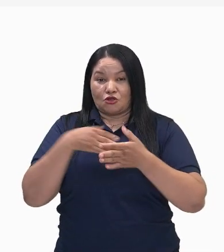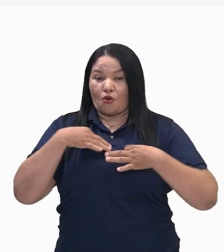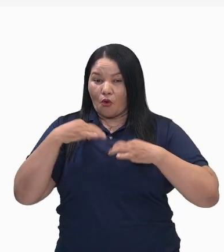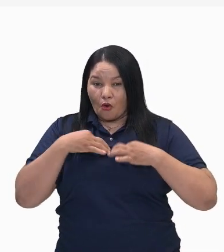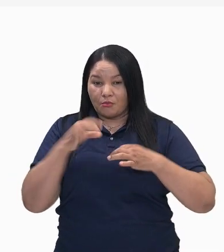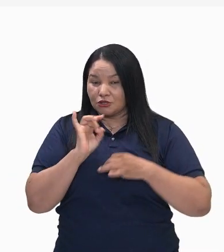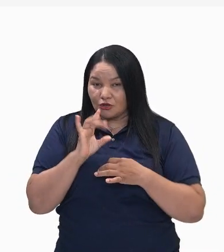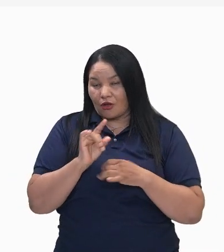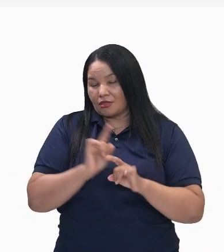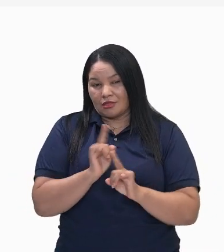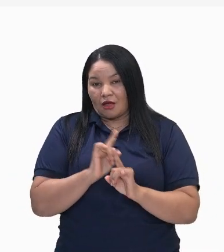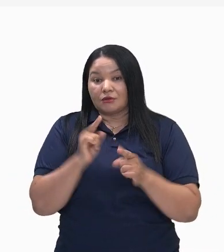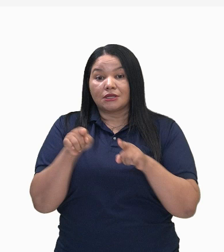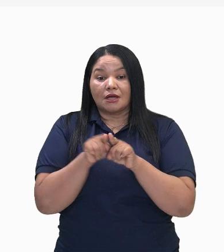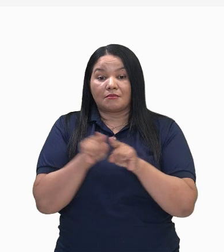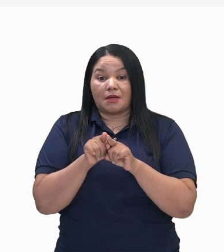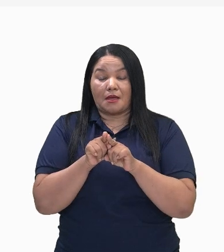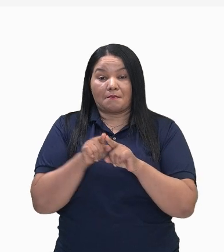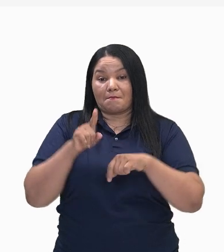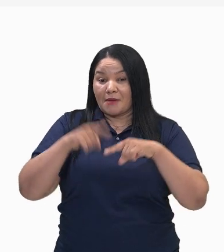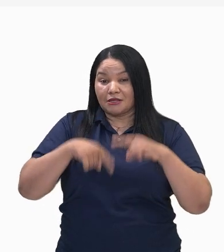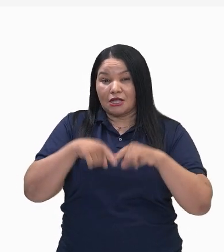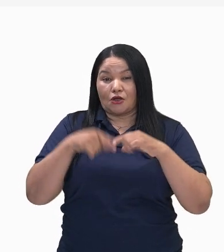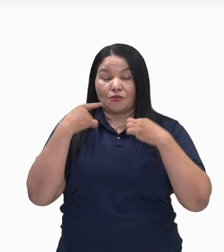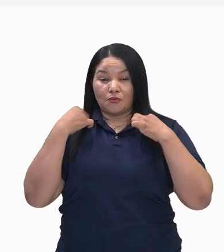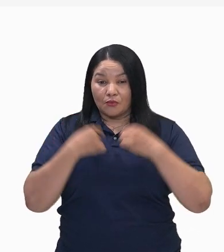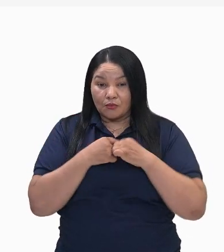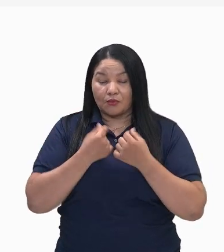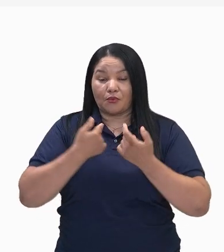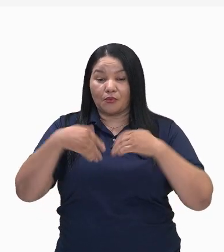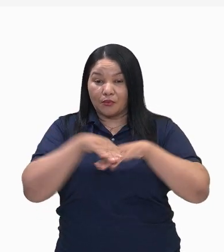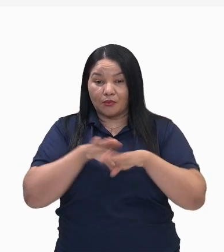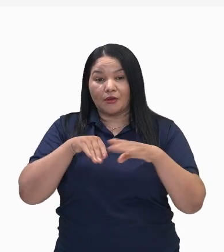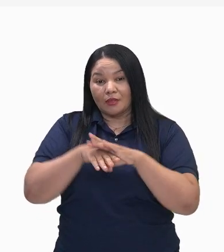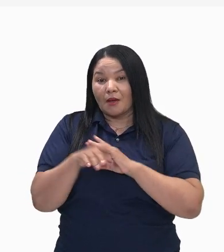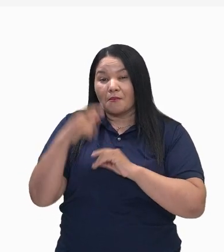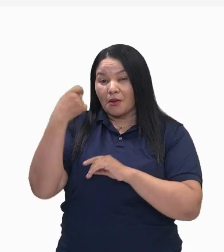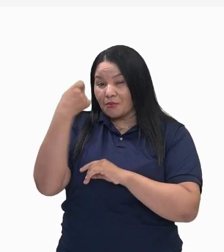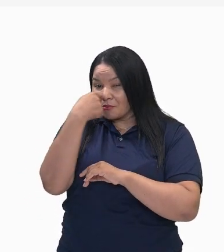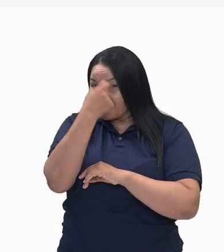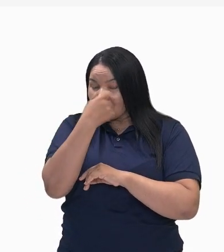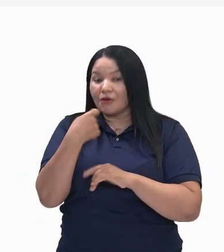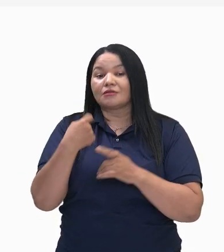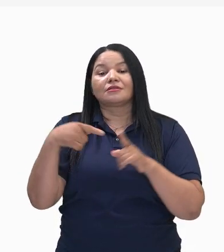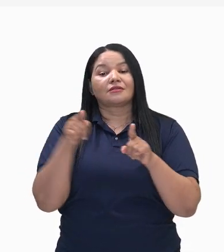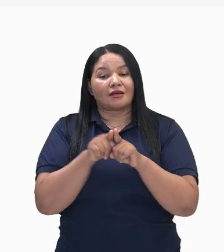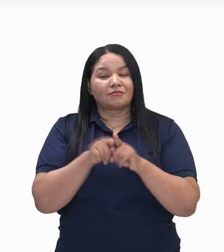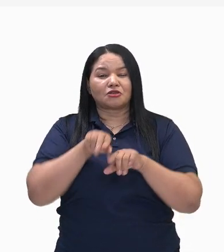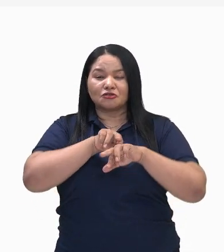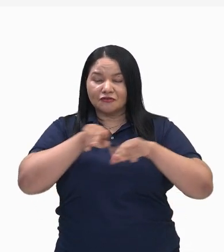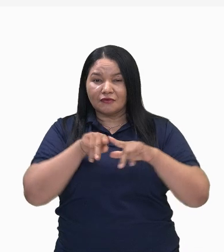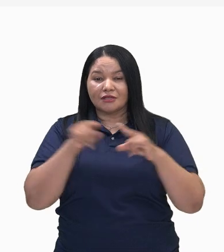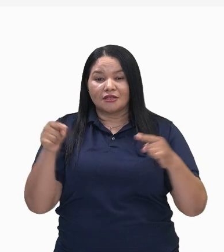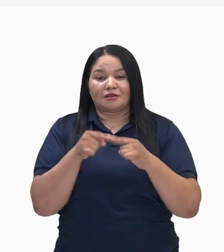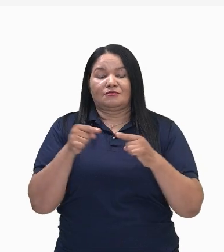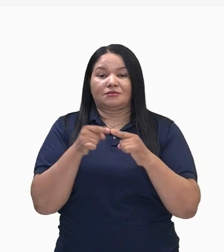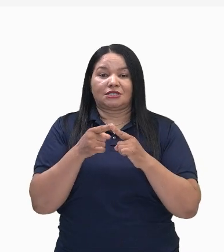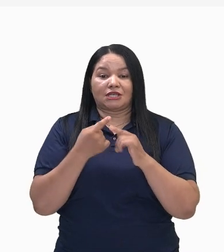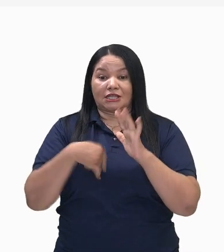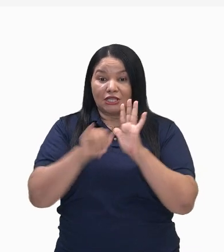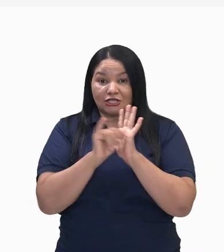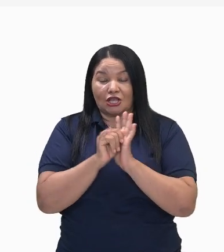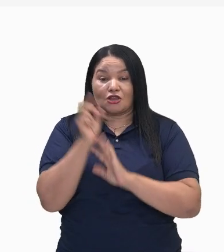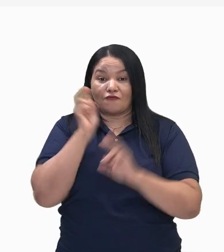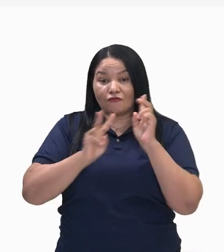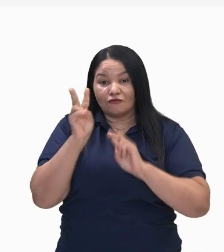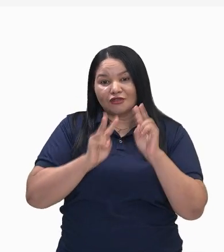roupa, mas também engloba acessórios, calçados e até maquiagens que ajudam a compor a identidade visual do